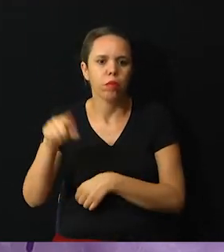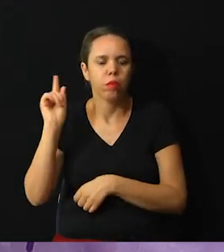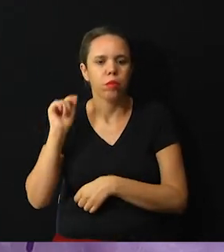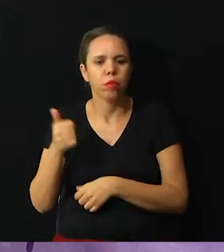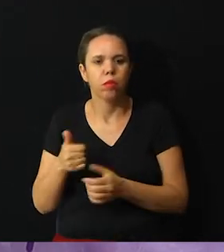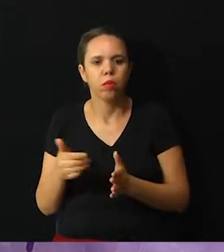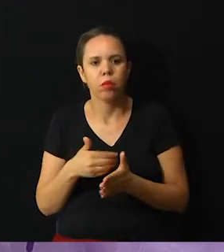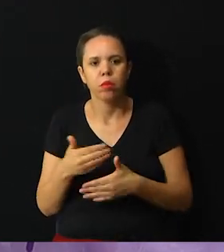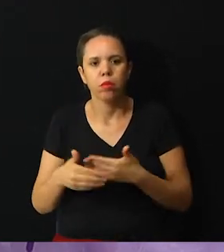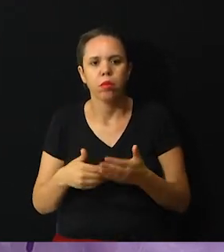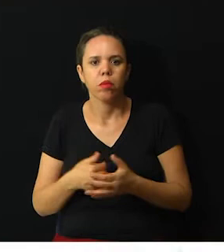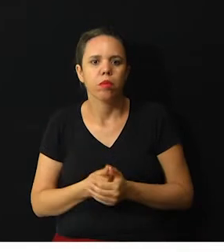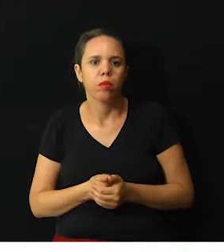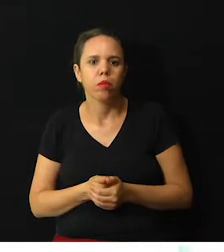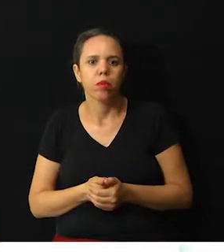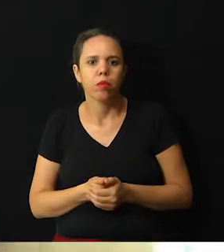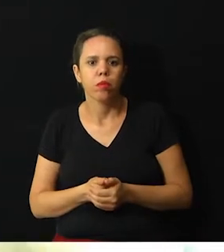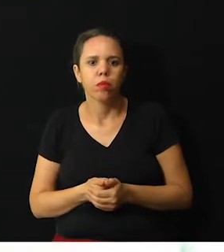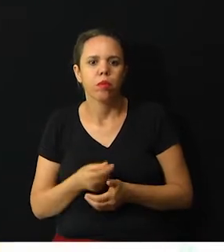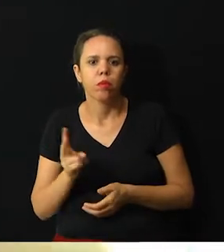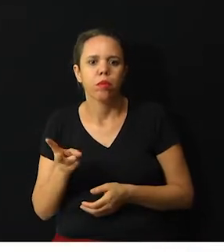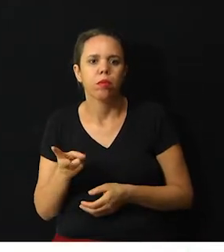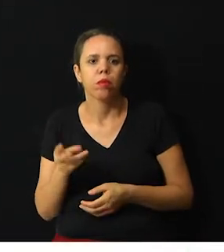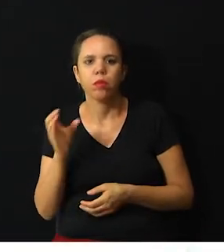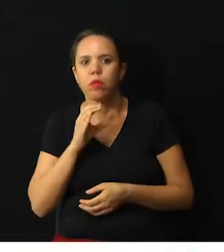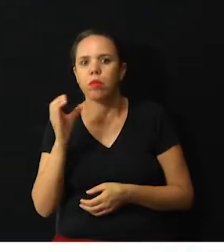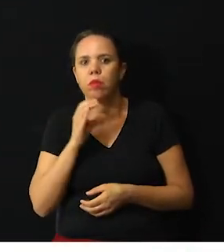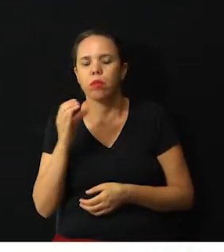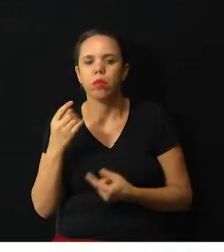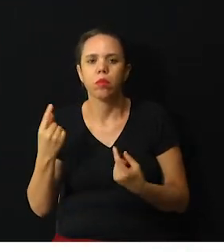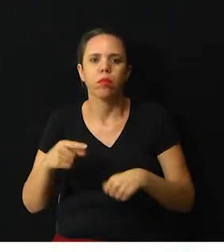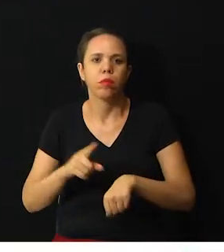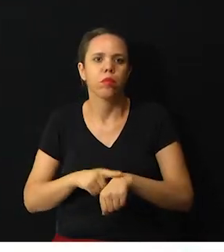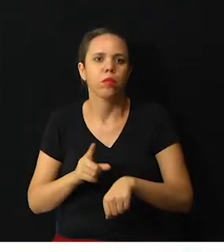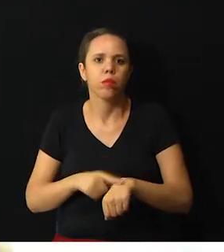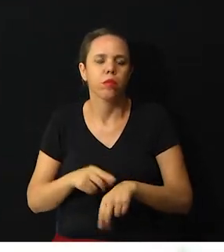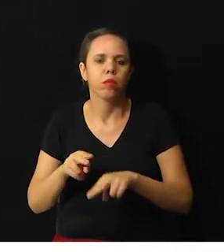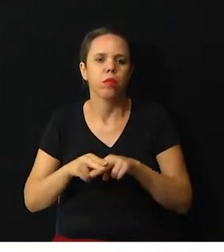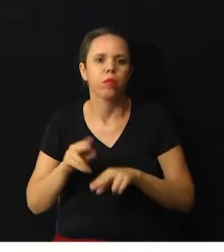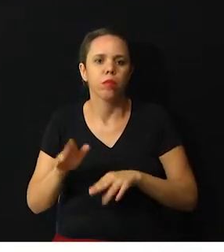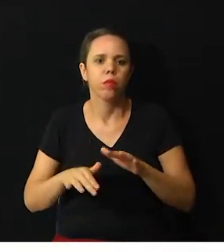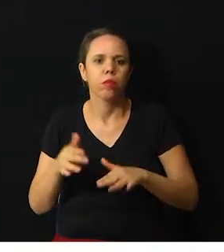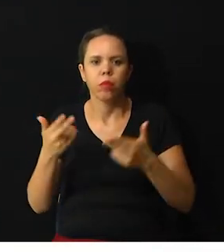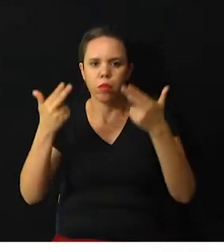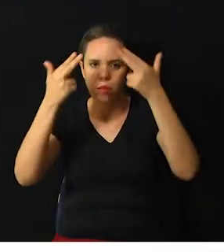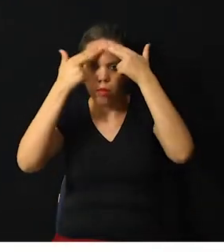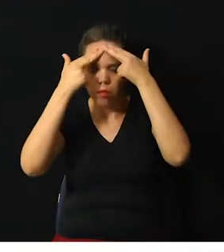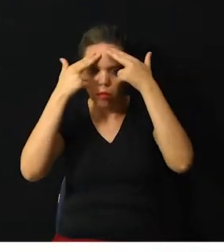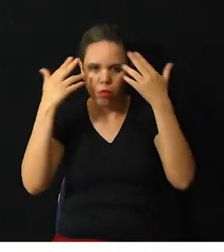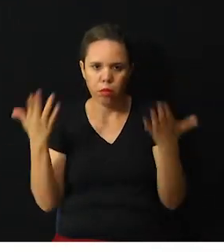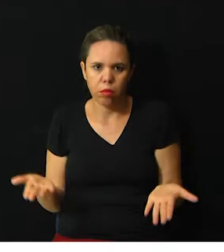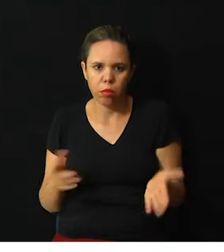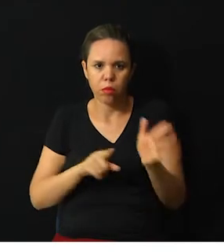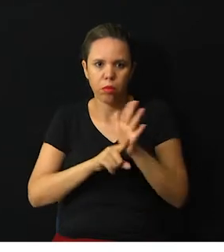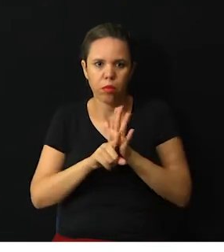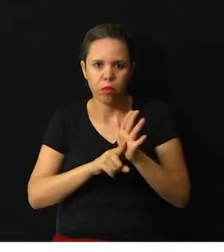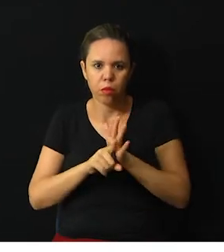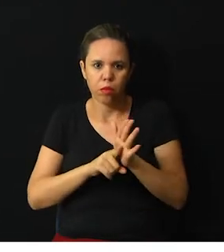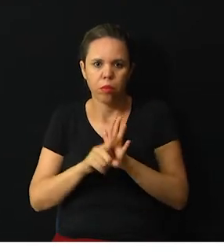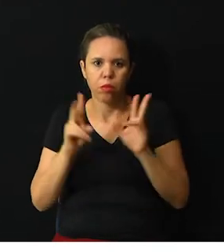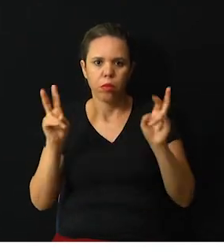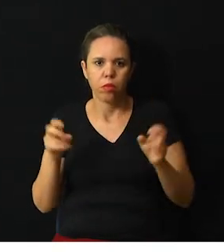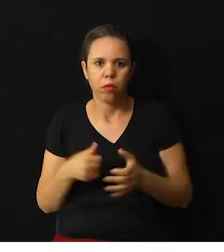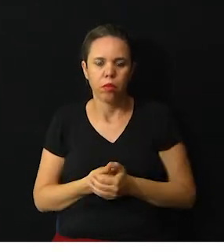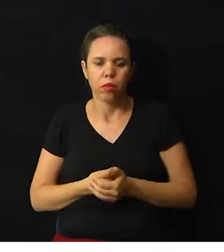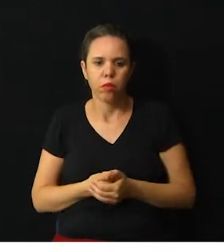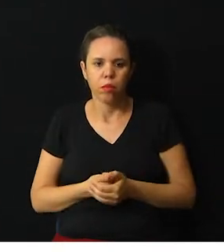antes dos primeiros sinais. Então, a gente está sempre meio que correndo contra o relógio, né? Por isso que às vezes é um pouco frustrante fazer pesquisa a